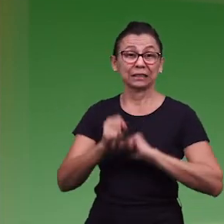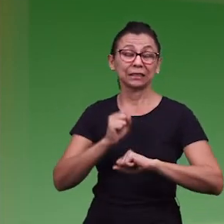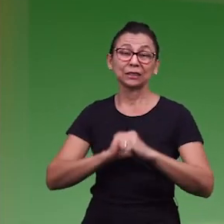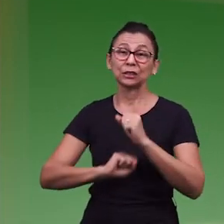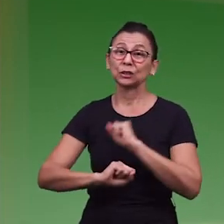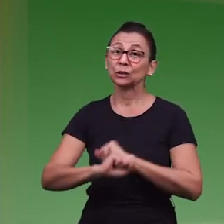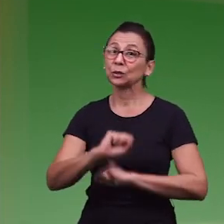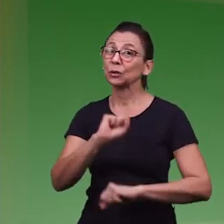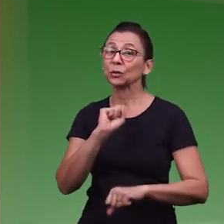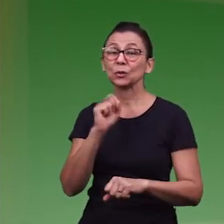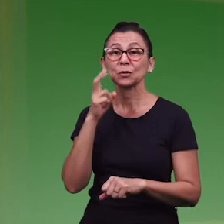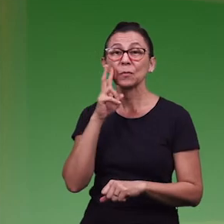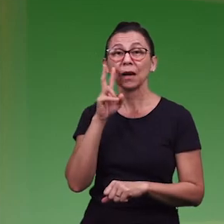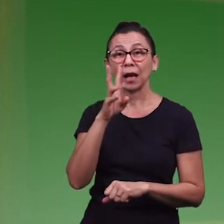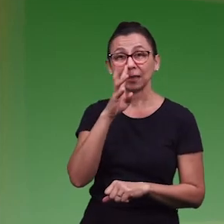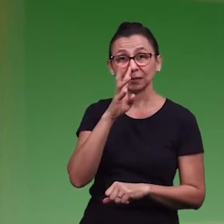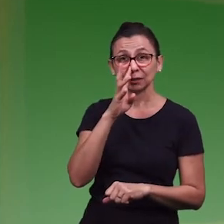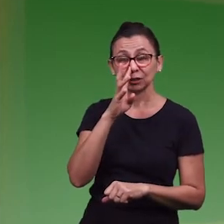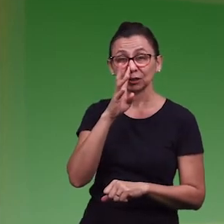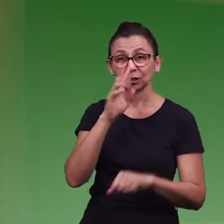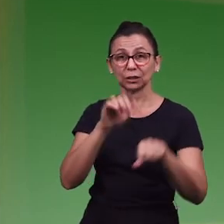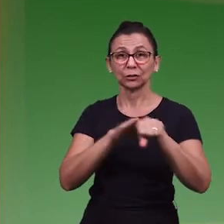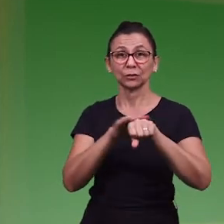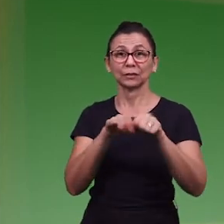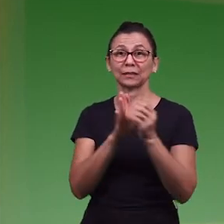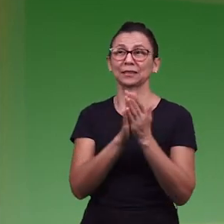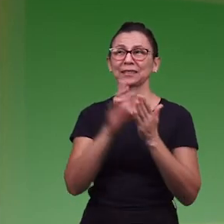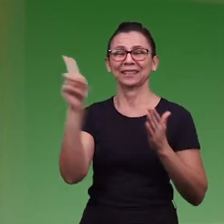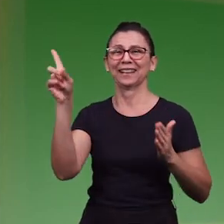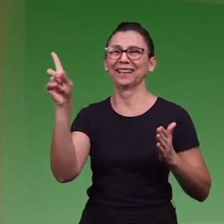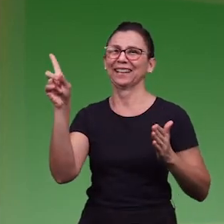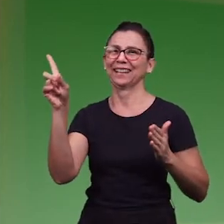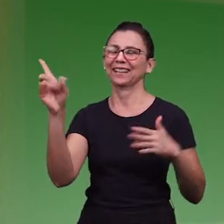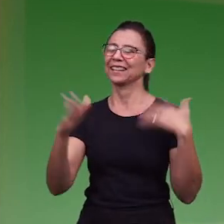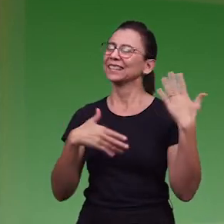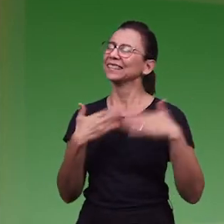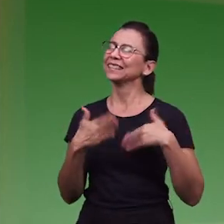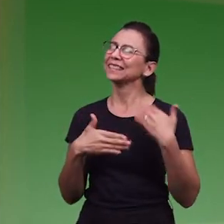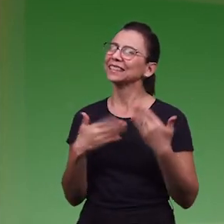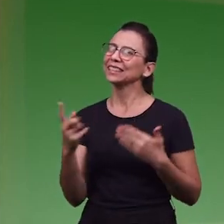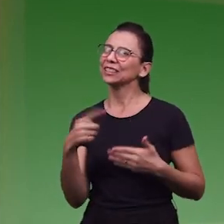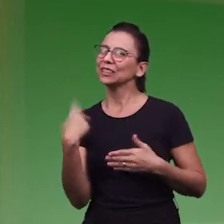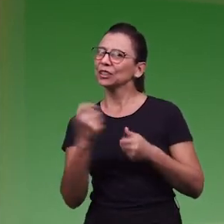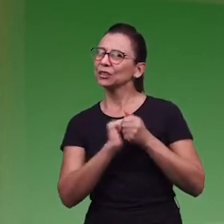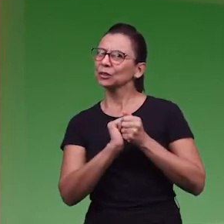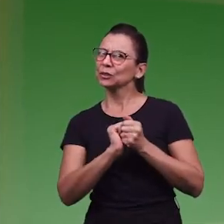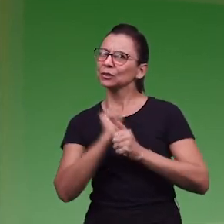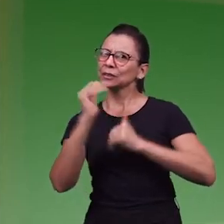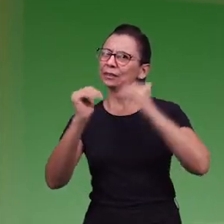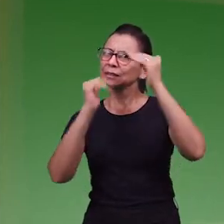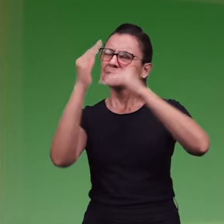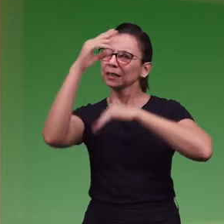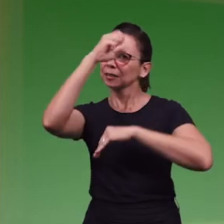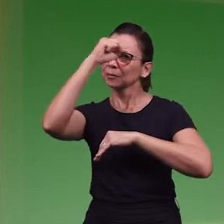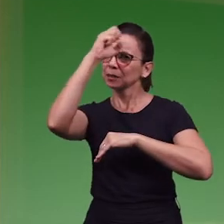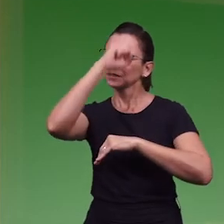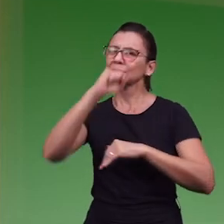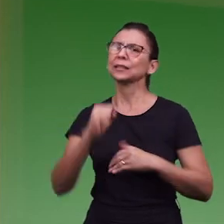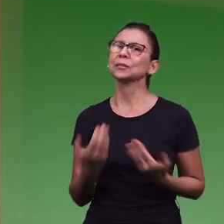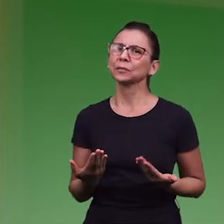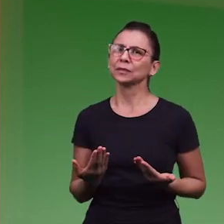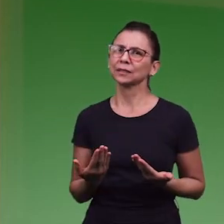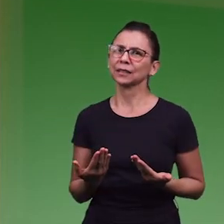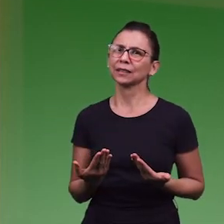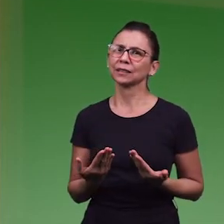mão a nova edição do programa Conversas Bíblicas. Para nós é uma alegria, porque nós crescemos juntos, aprendemos juntos acerca